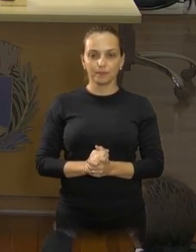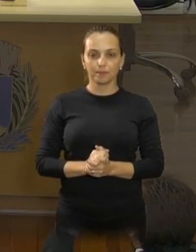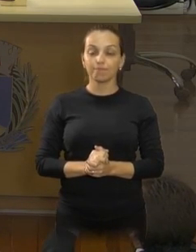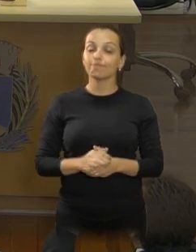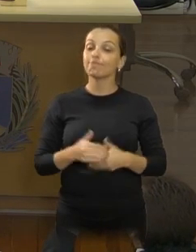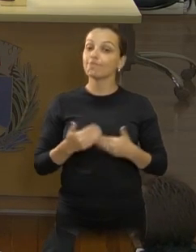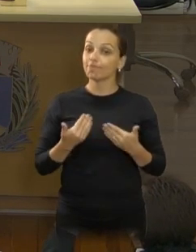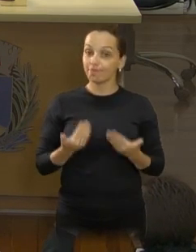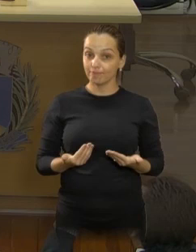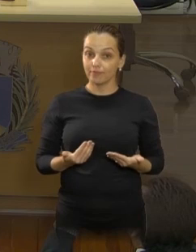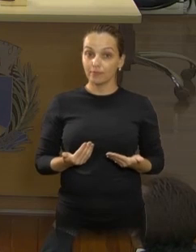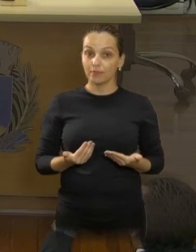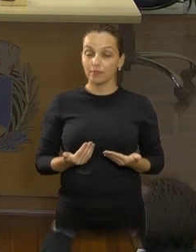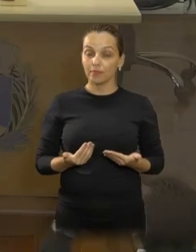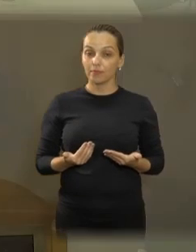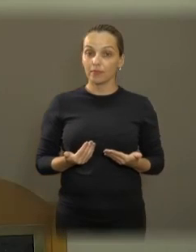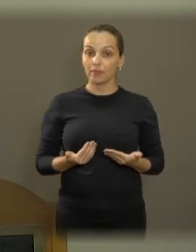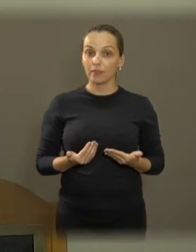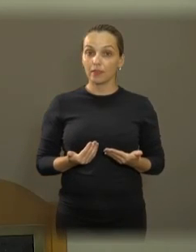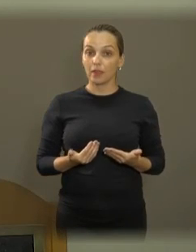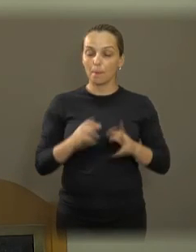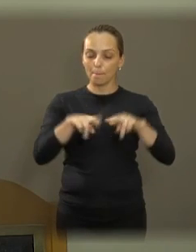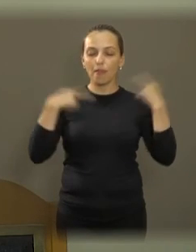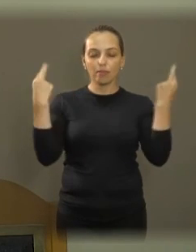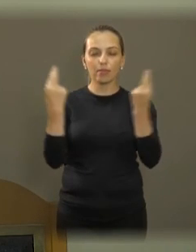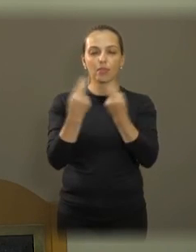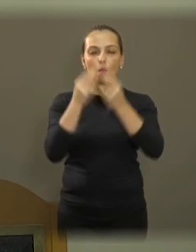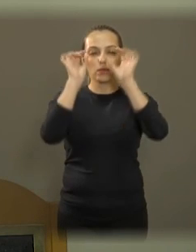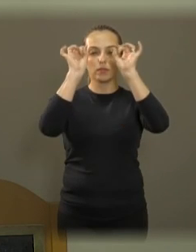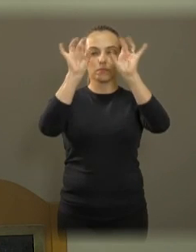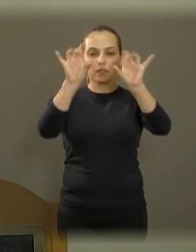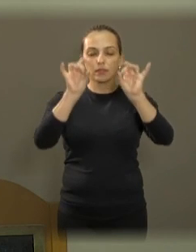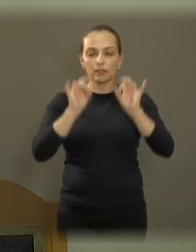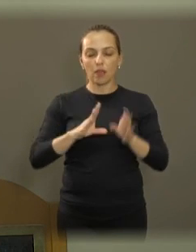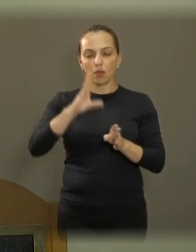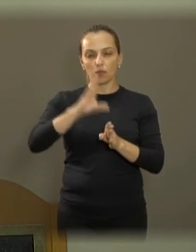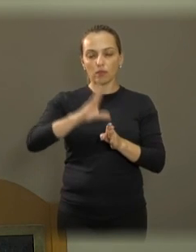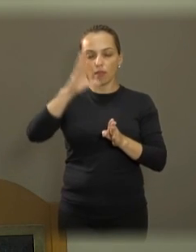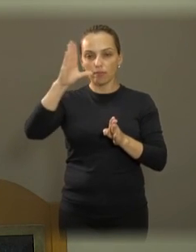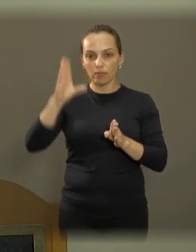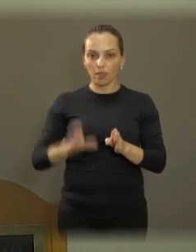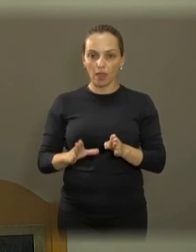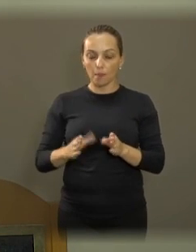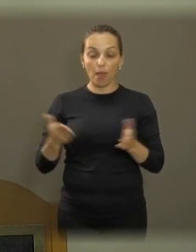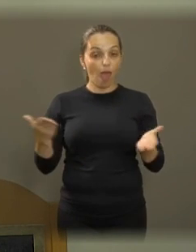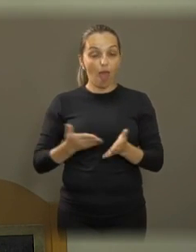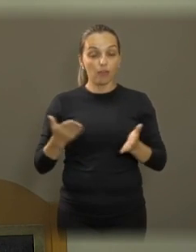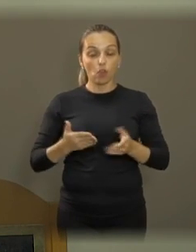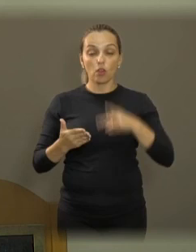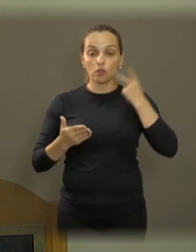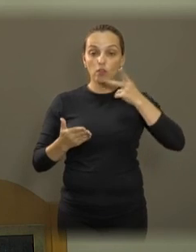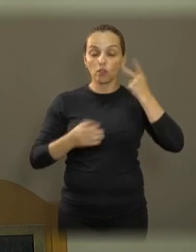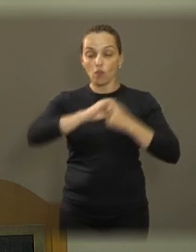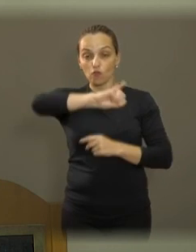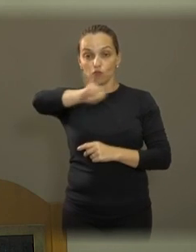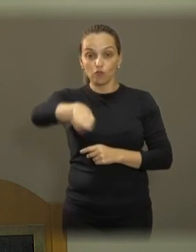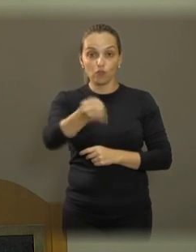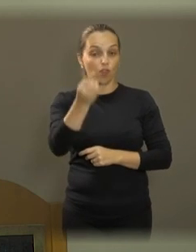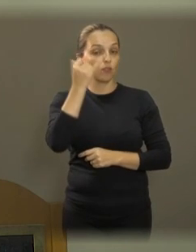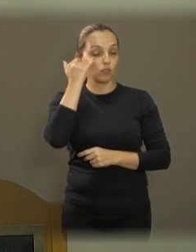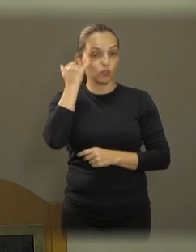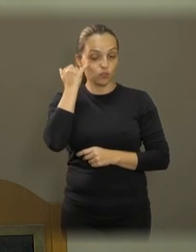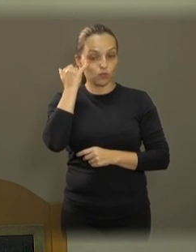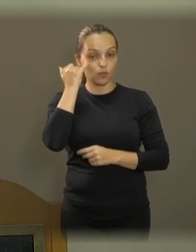Muito bem. Para o encerramento desta solenidade da Câmara Municipal de Araraquara, passamos a palavra ao